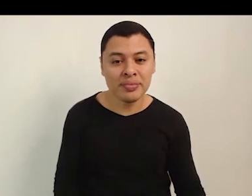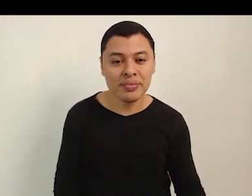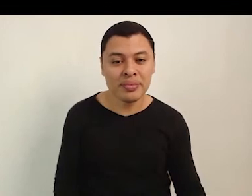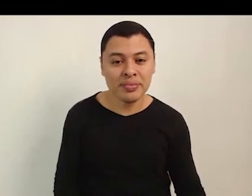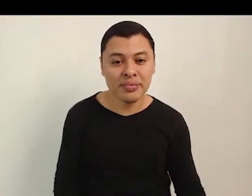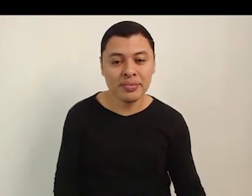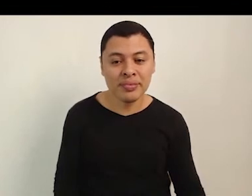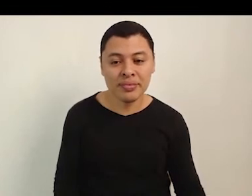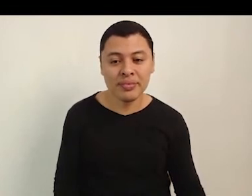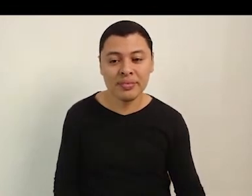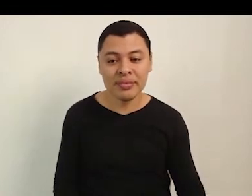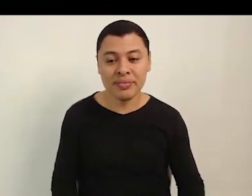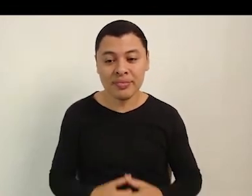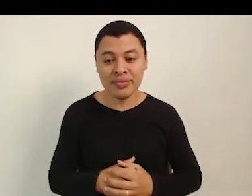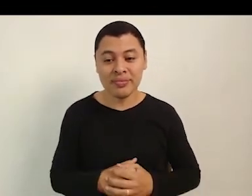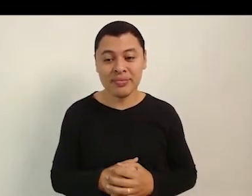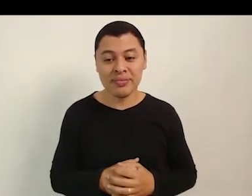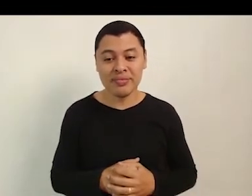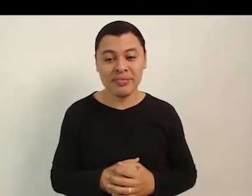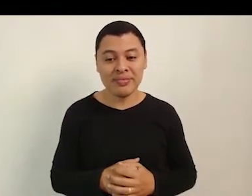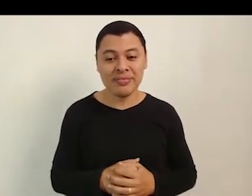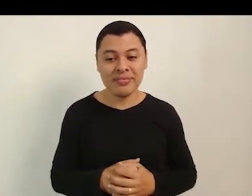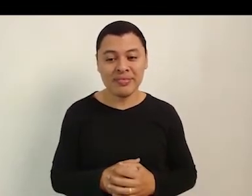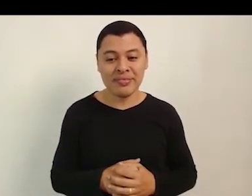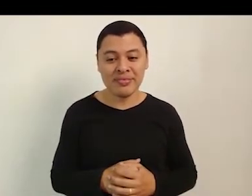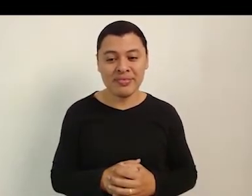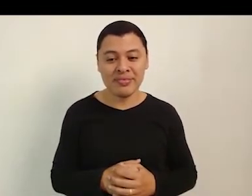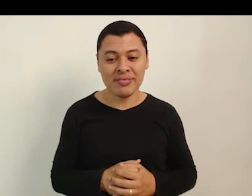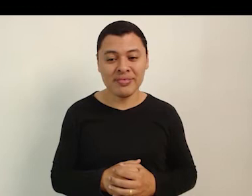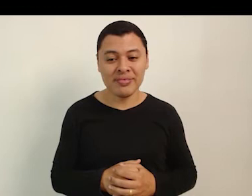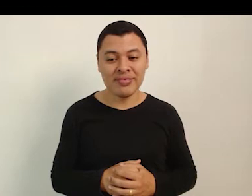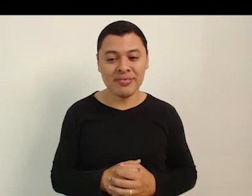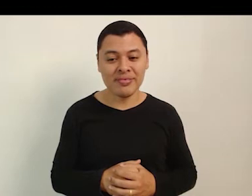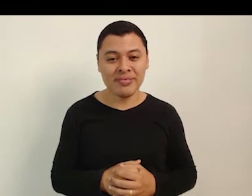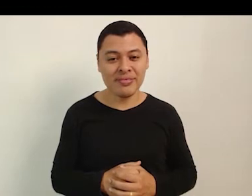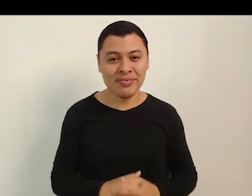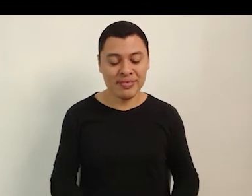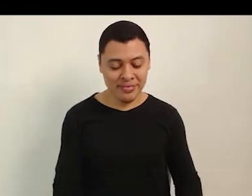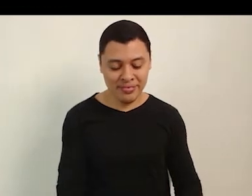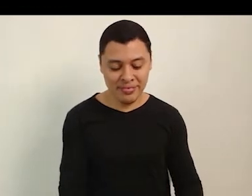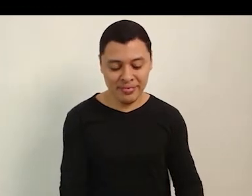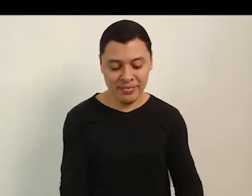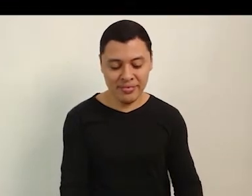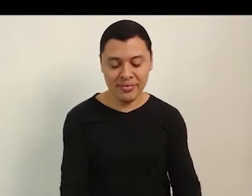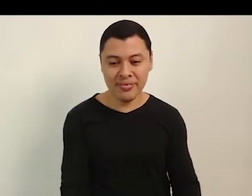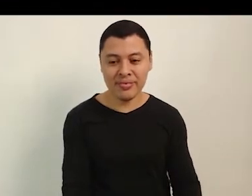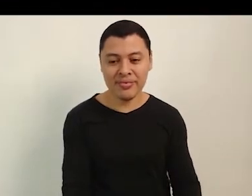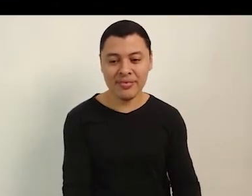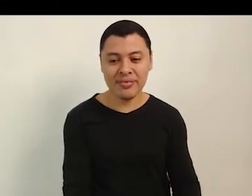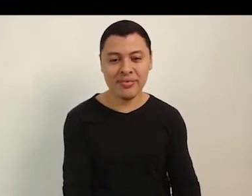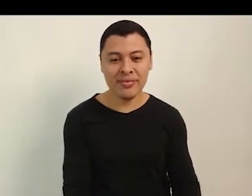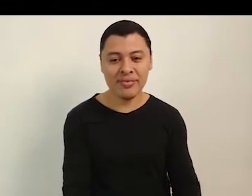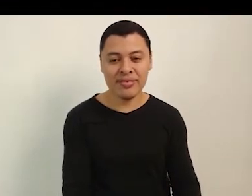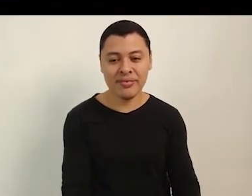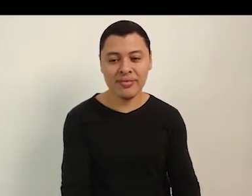pessoa tetraplégica consegue digitar. Deixa eu ver se... Ele não dá play mesmo. Do jeito que